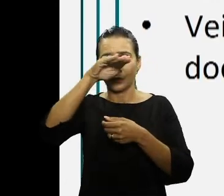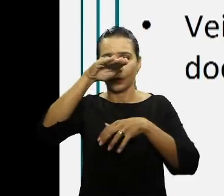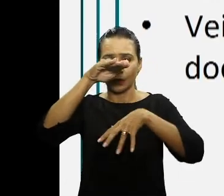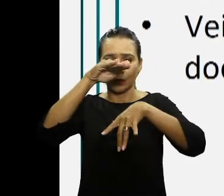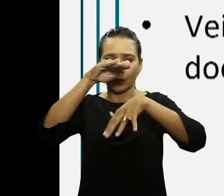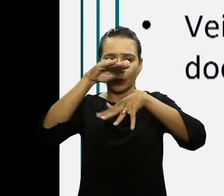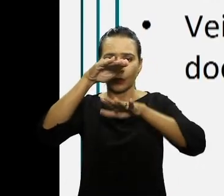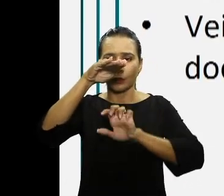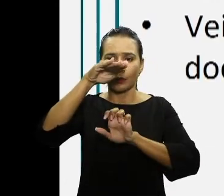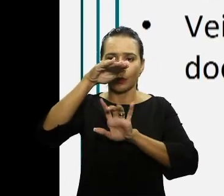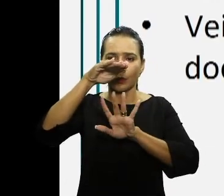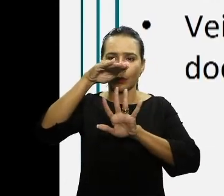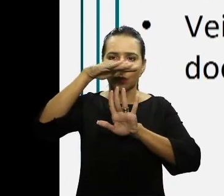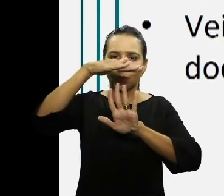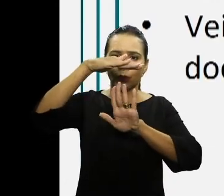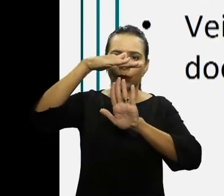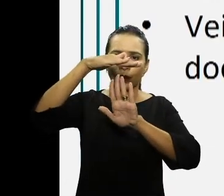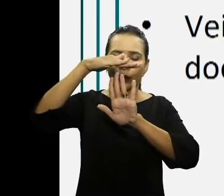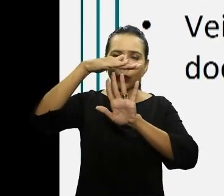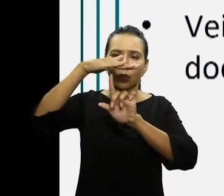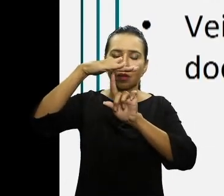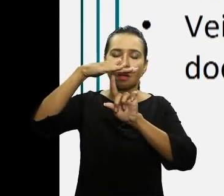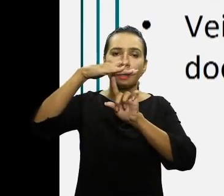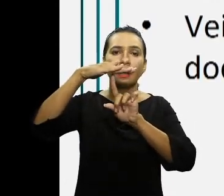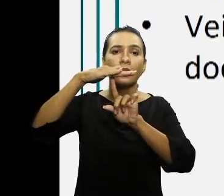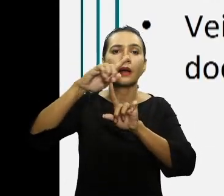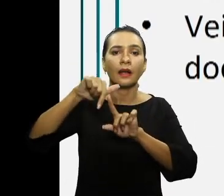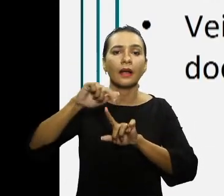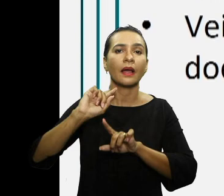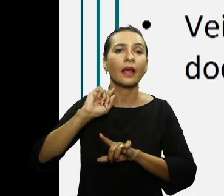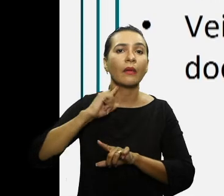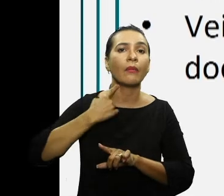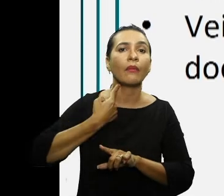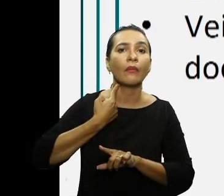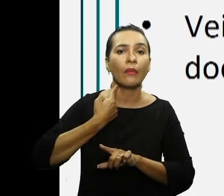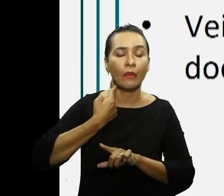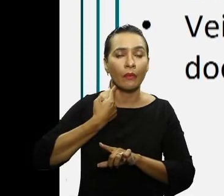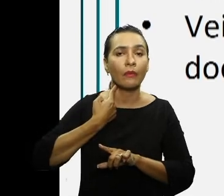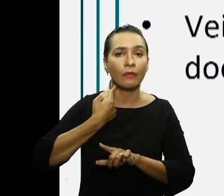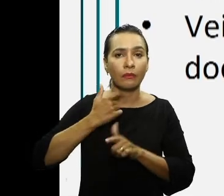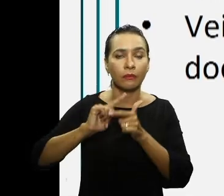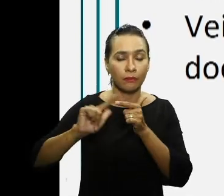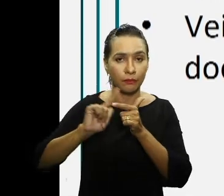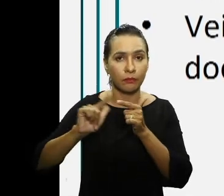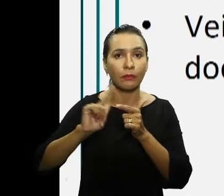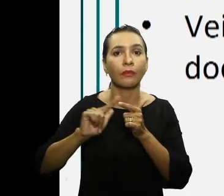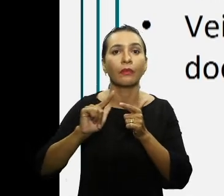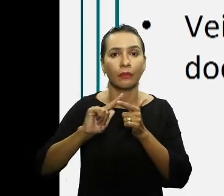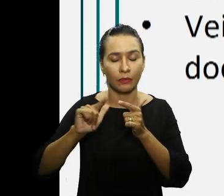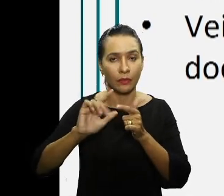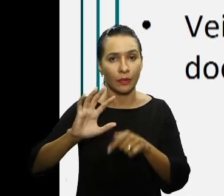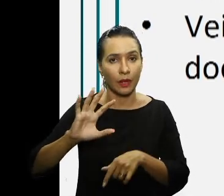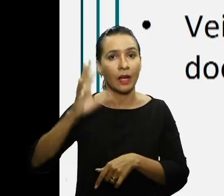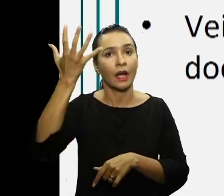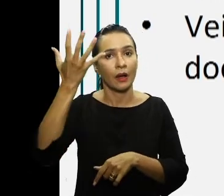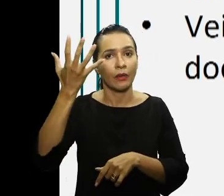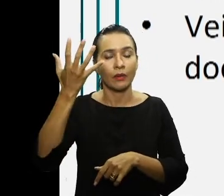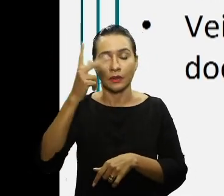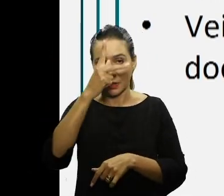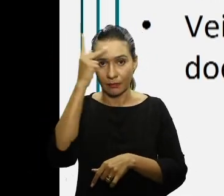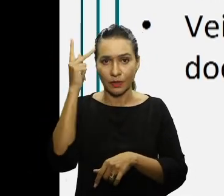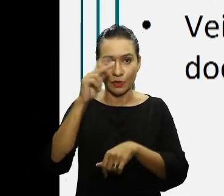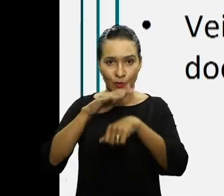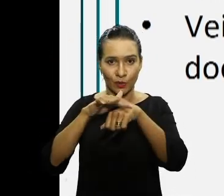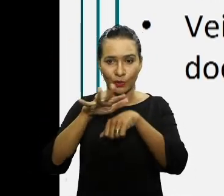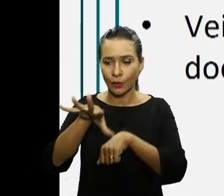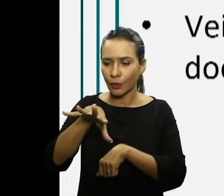pode citar, nós temos a própria poluição atmosférica, né, que causa diversas doenças respiratórias. Nós